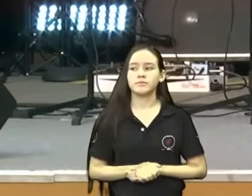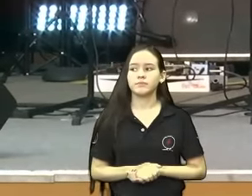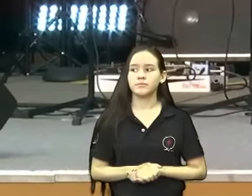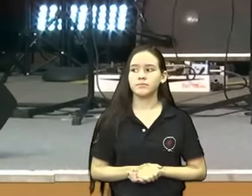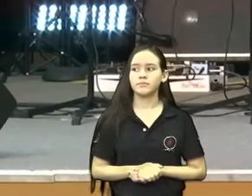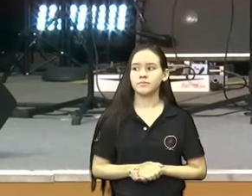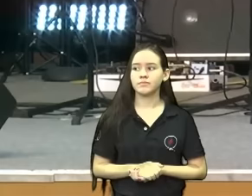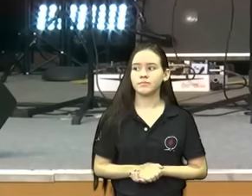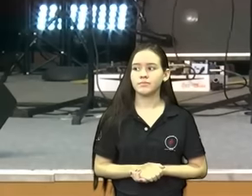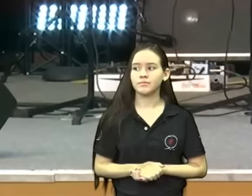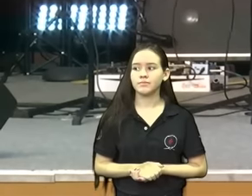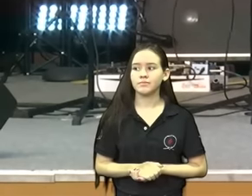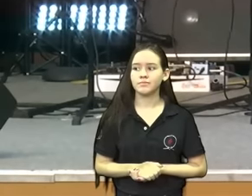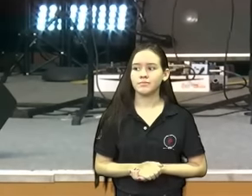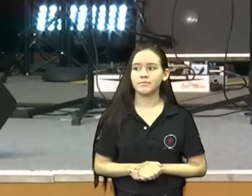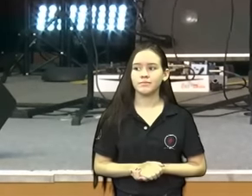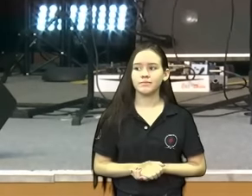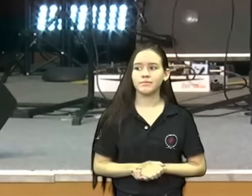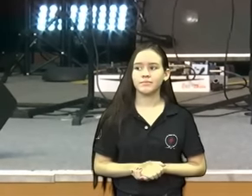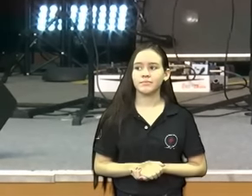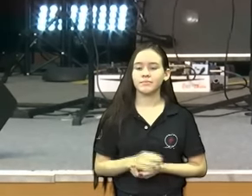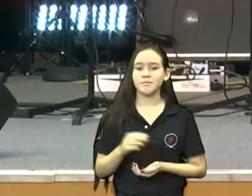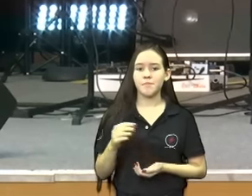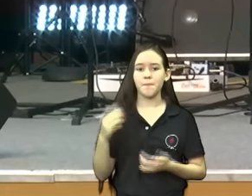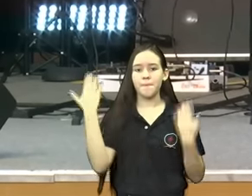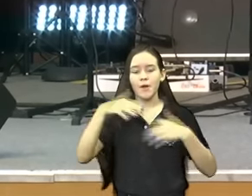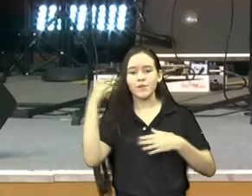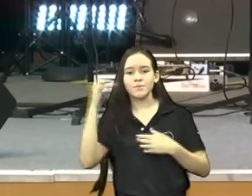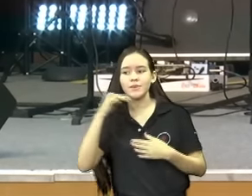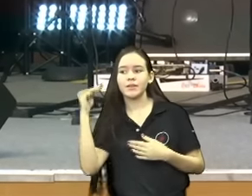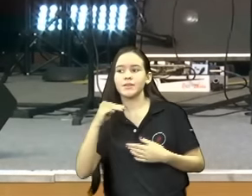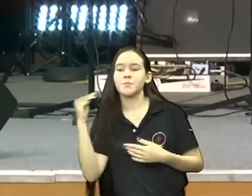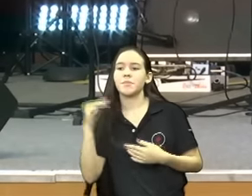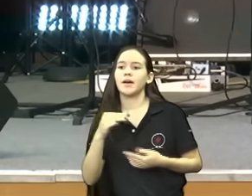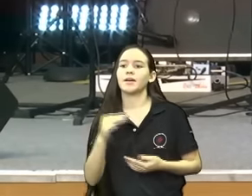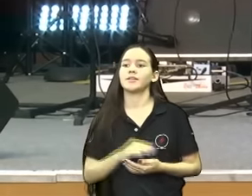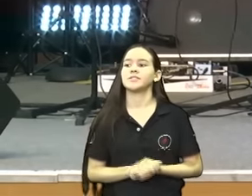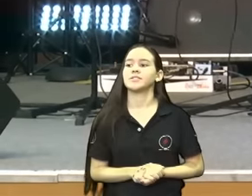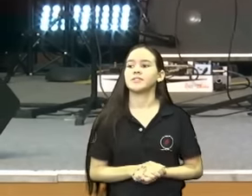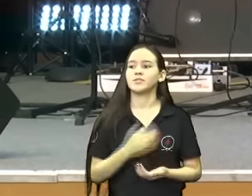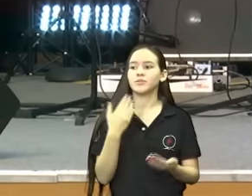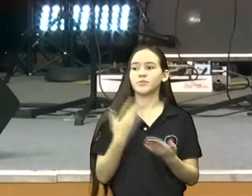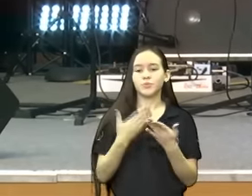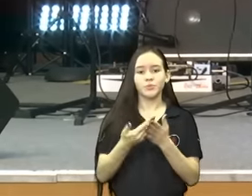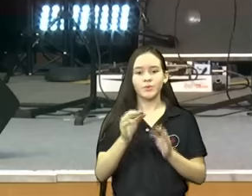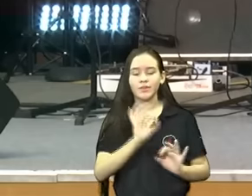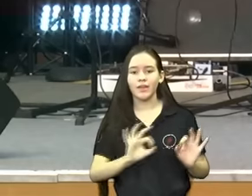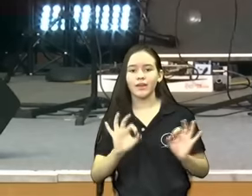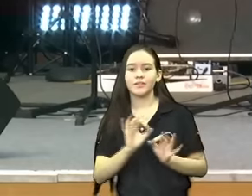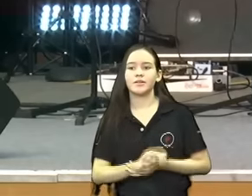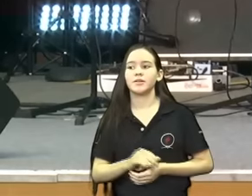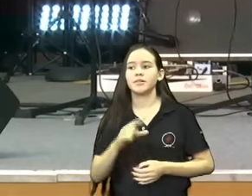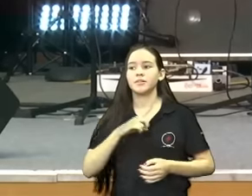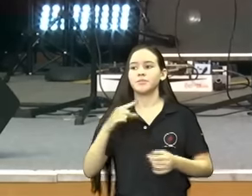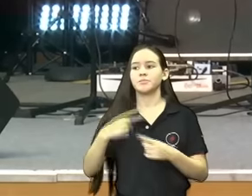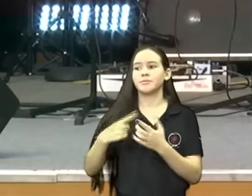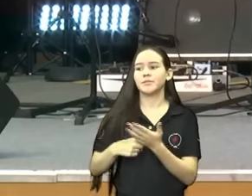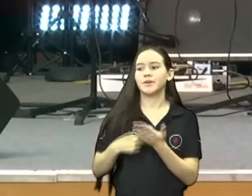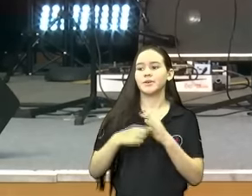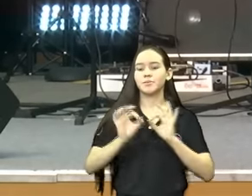ginásio é uma prova de matemática e ele na mulecagem não estudou aí ele bolou um plano